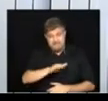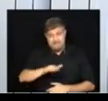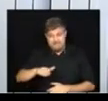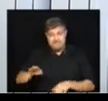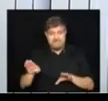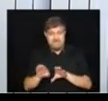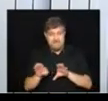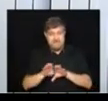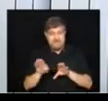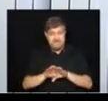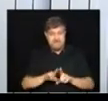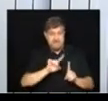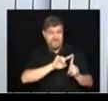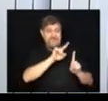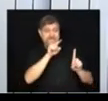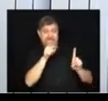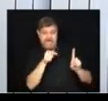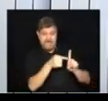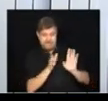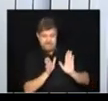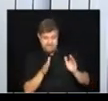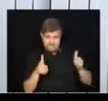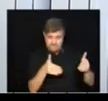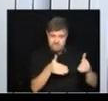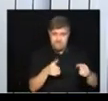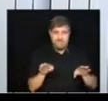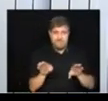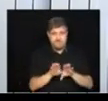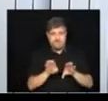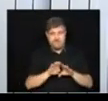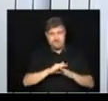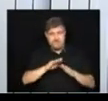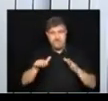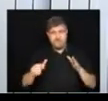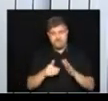também das gestantes, e claro que isso engloba toda a família.